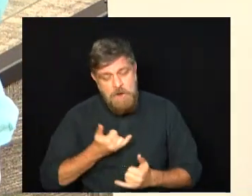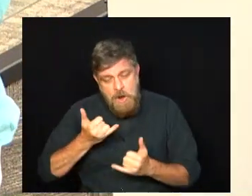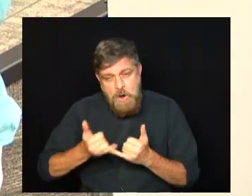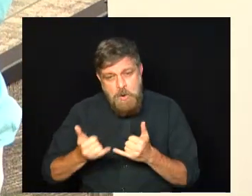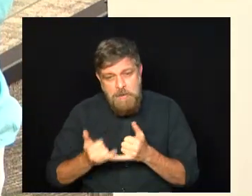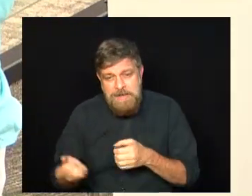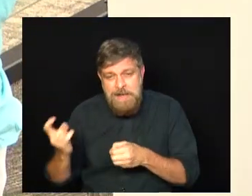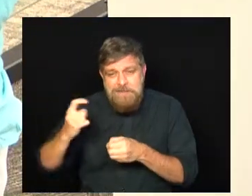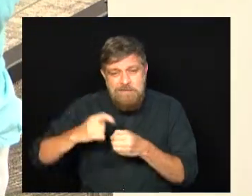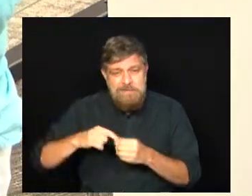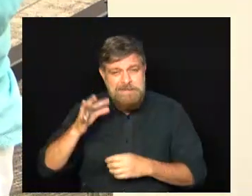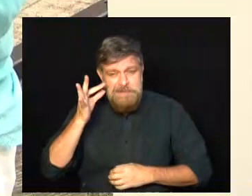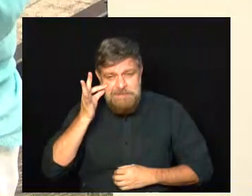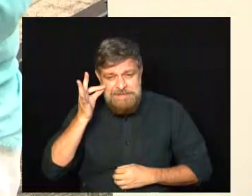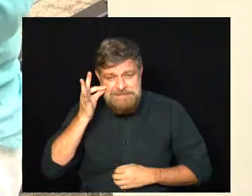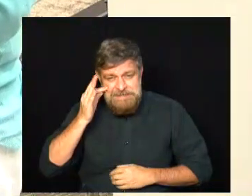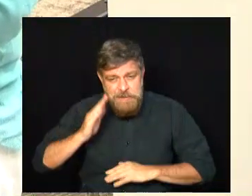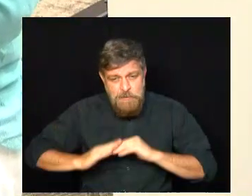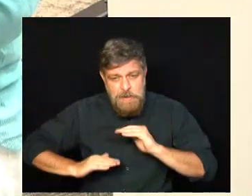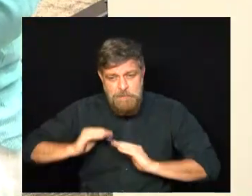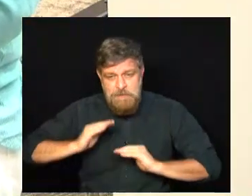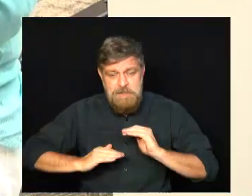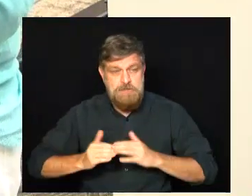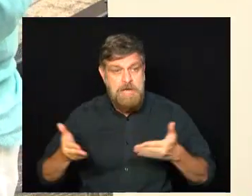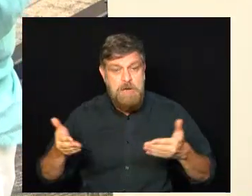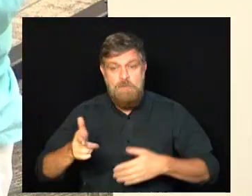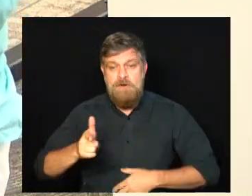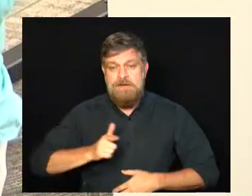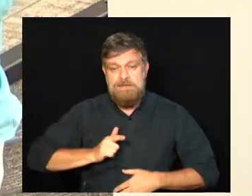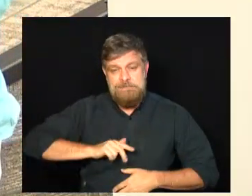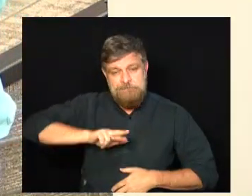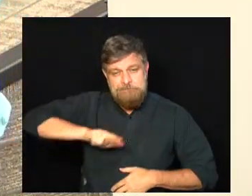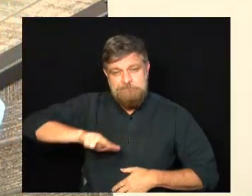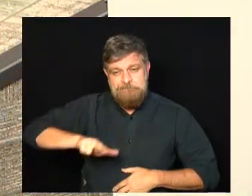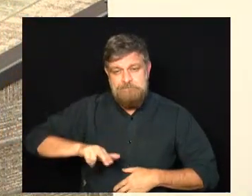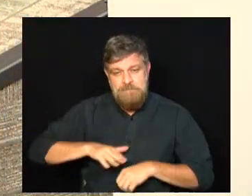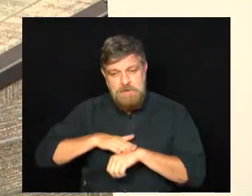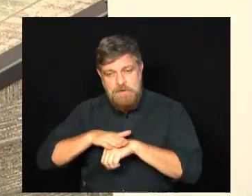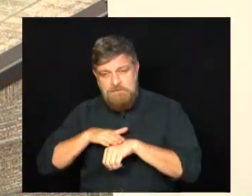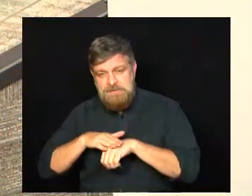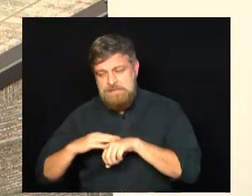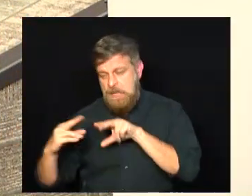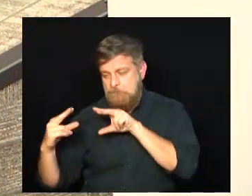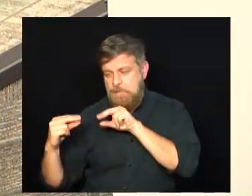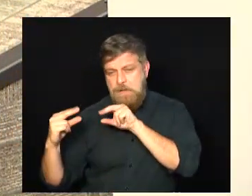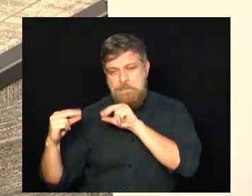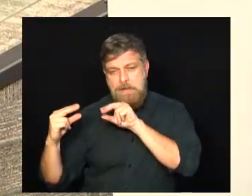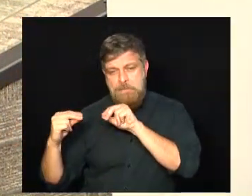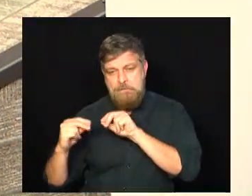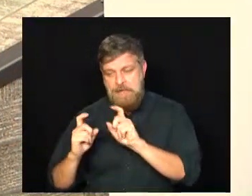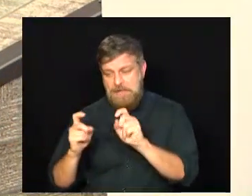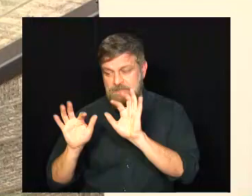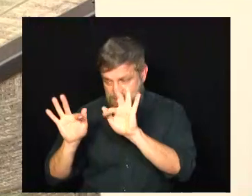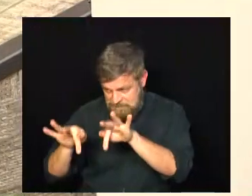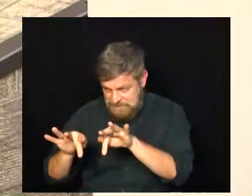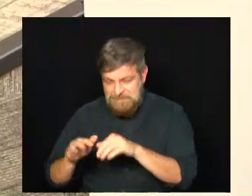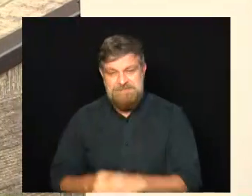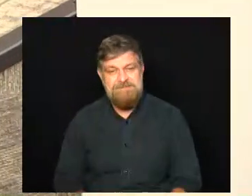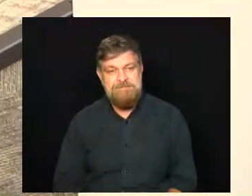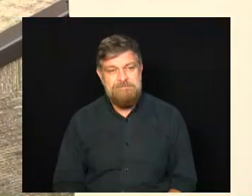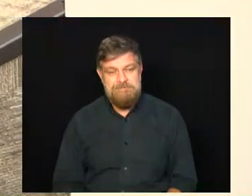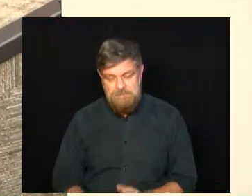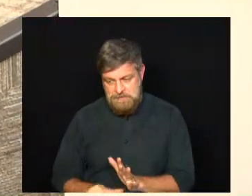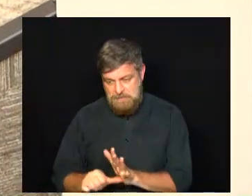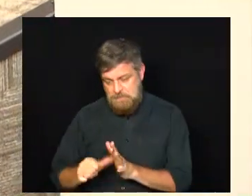retomando as atividades presenciais, agora a gente tem esse diferencial de conversar um pouquinho com os vereadores ao fim das reuniões. Vereadora,